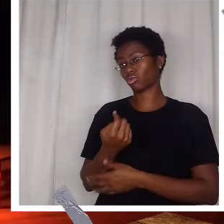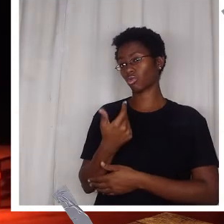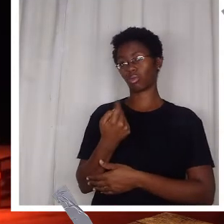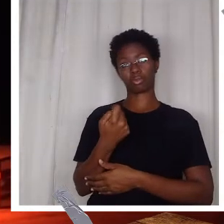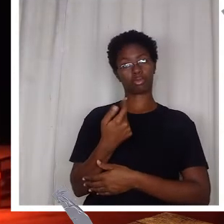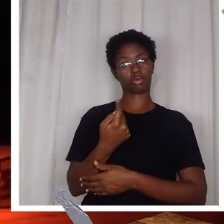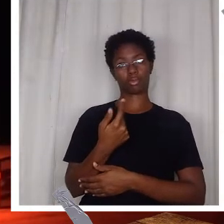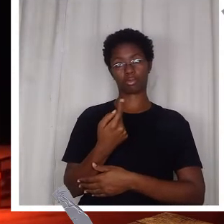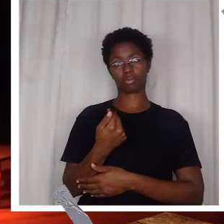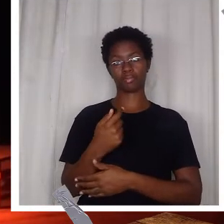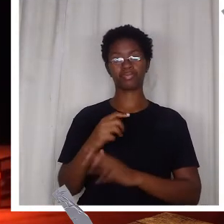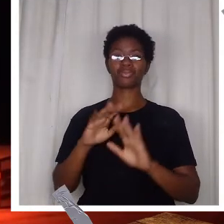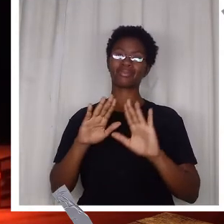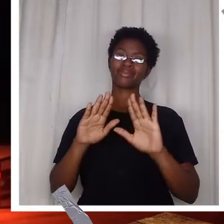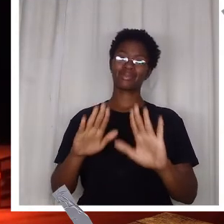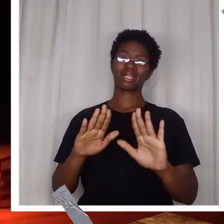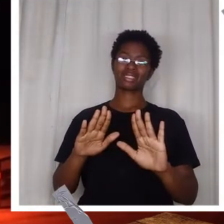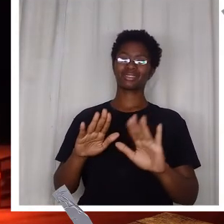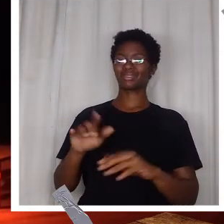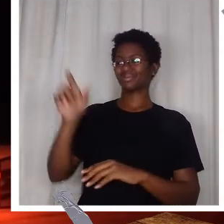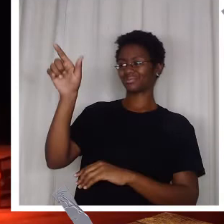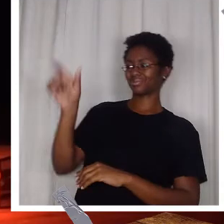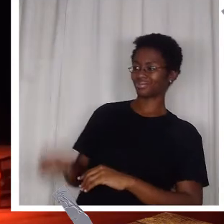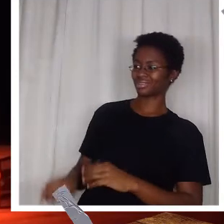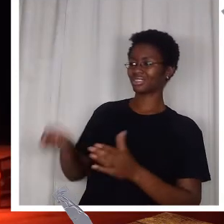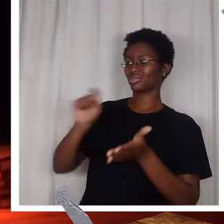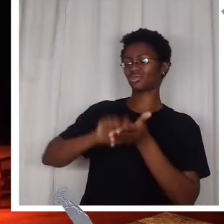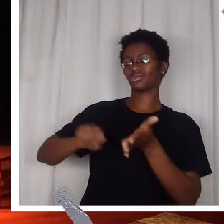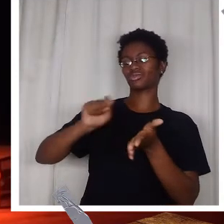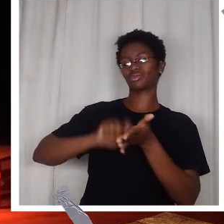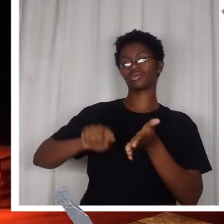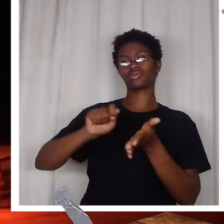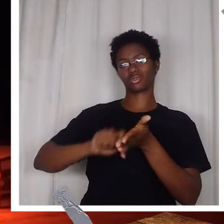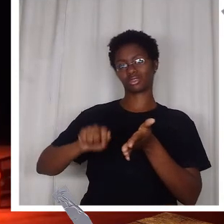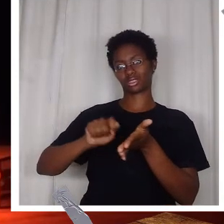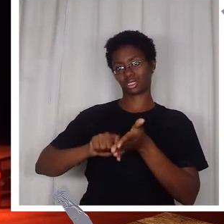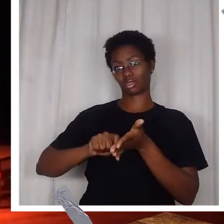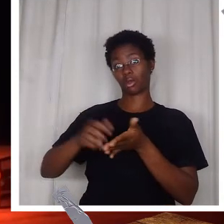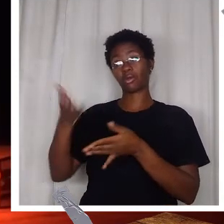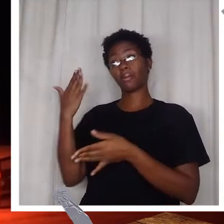ela era uma escritora, era uma poeta,